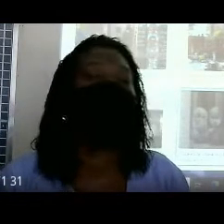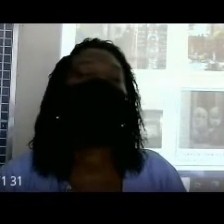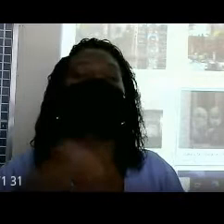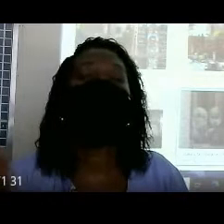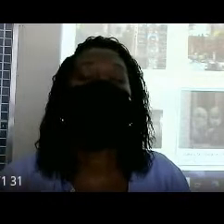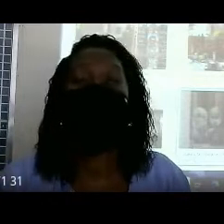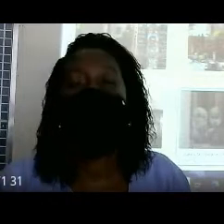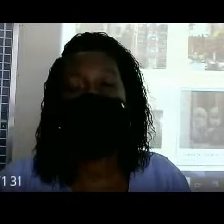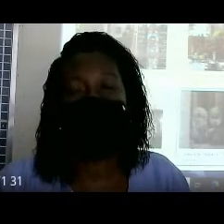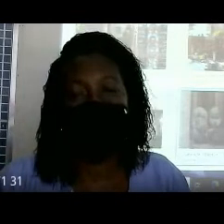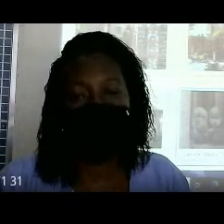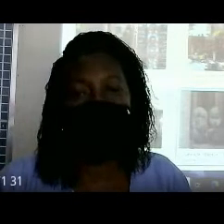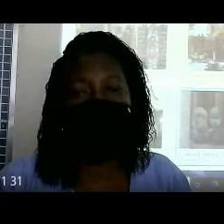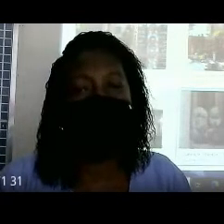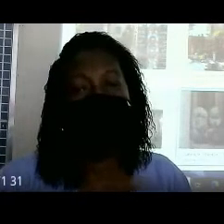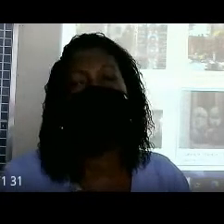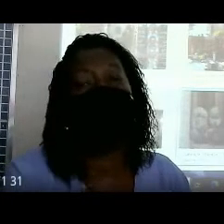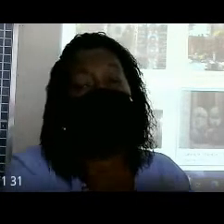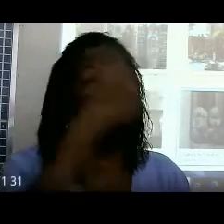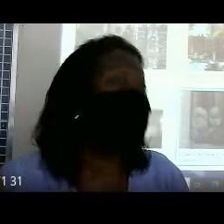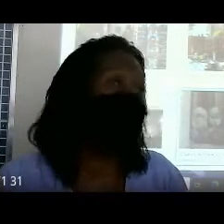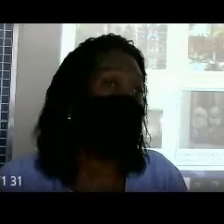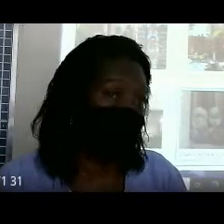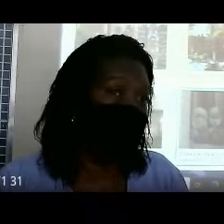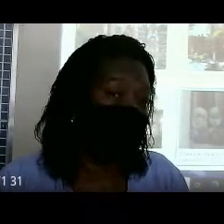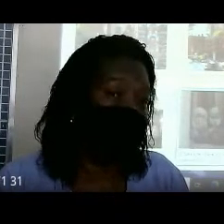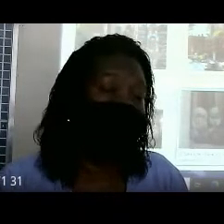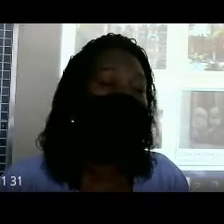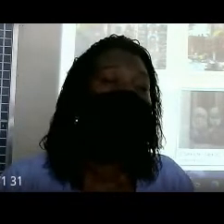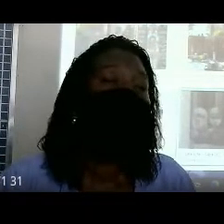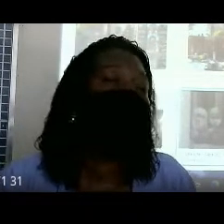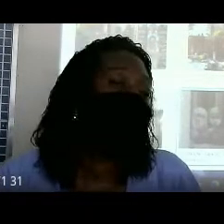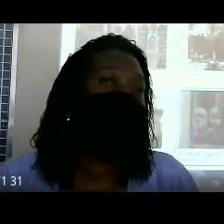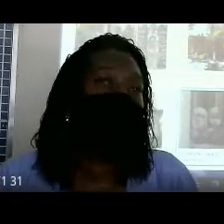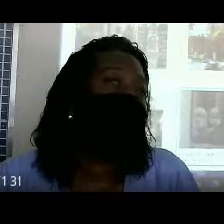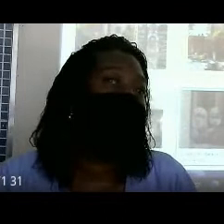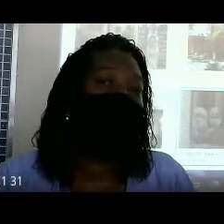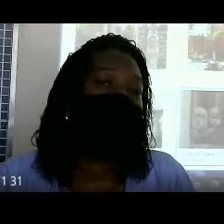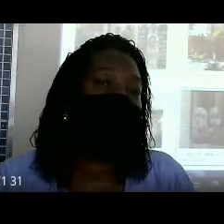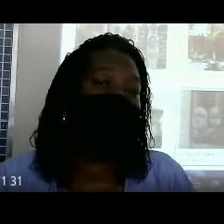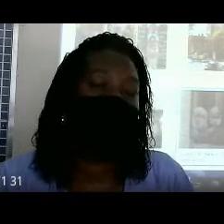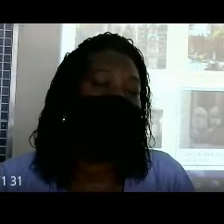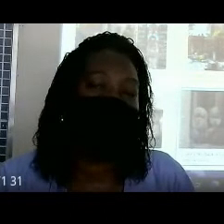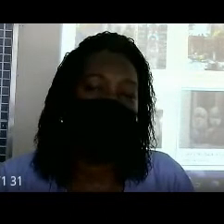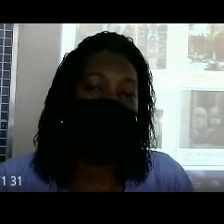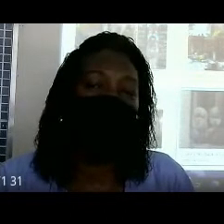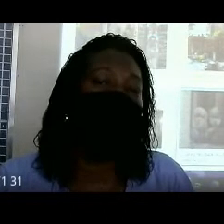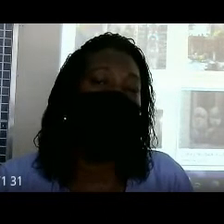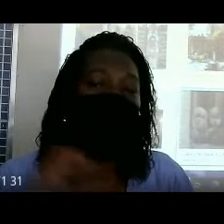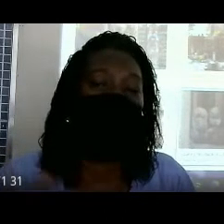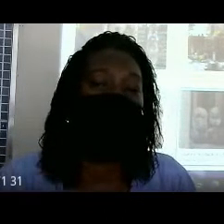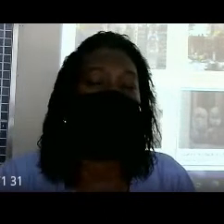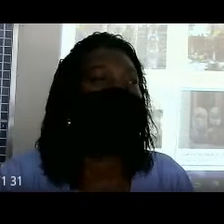né, do Covid no mundo todo, né? Não só do Brasil, não.